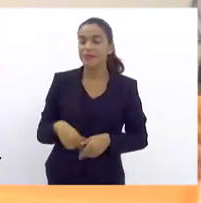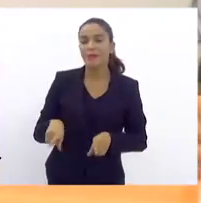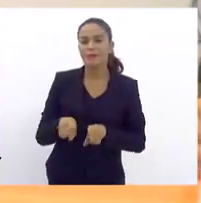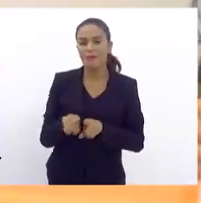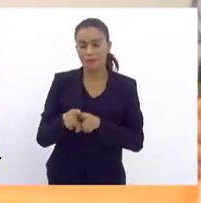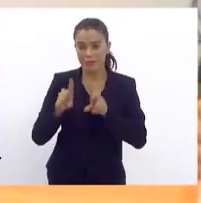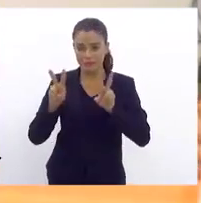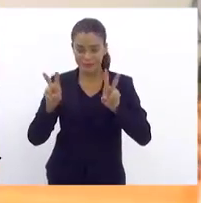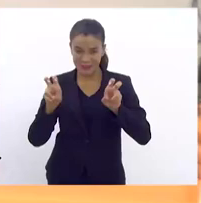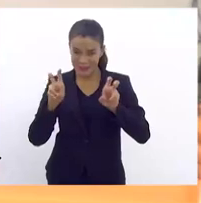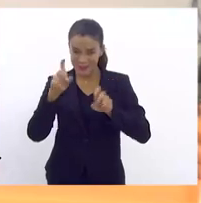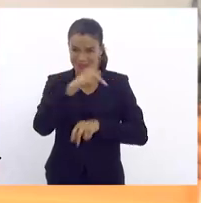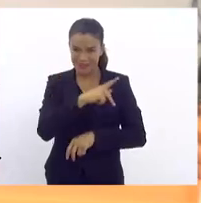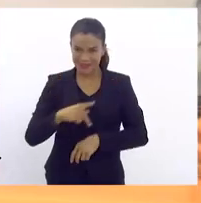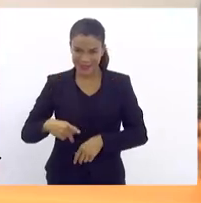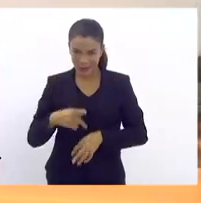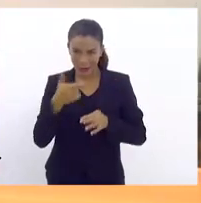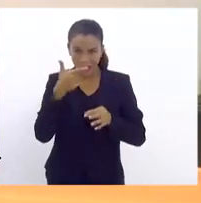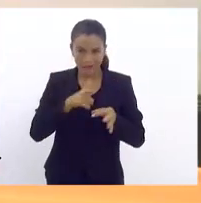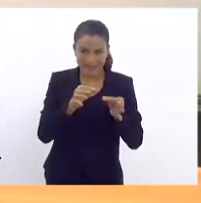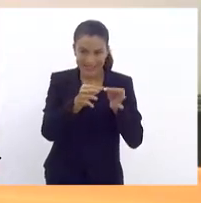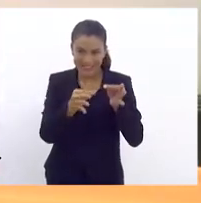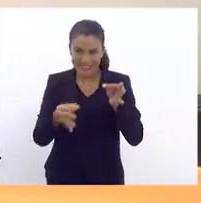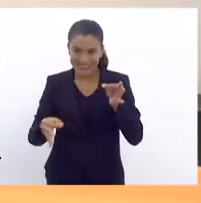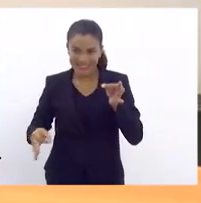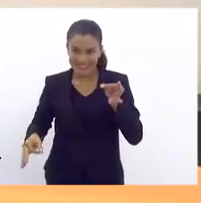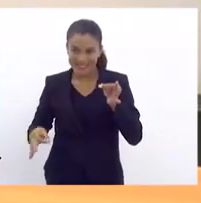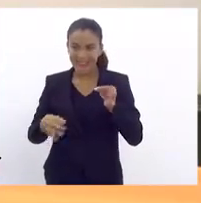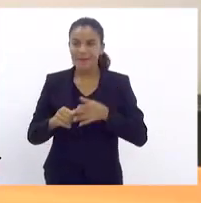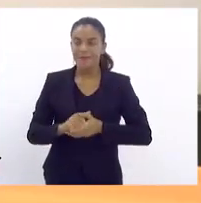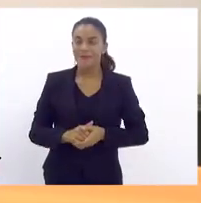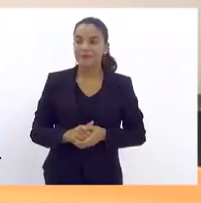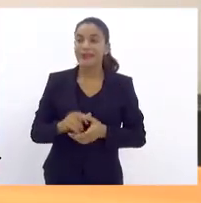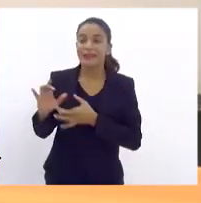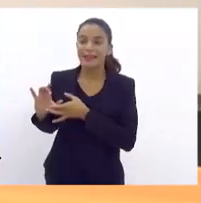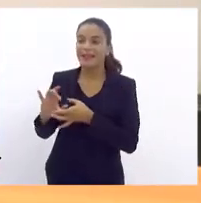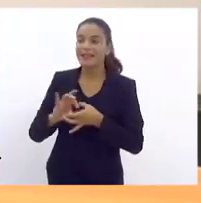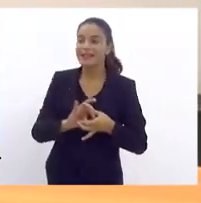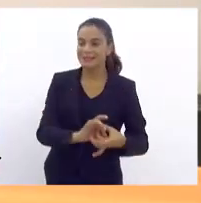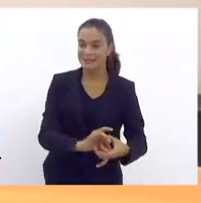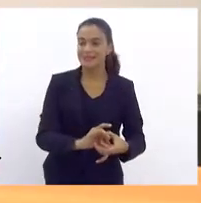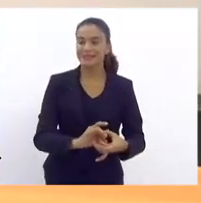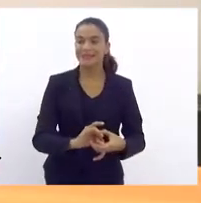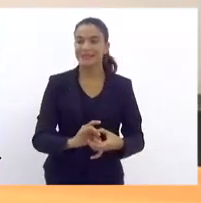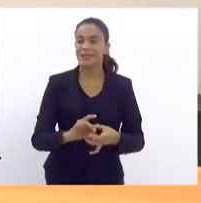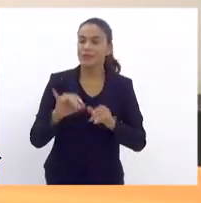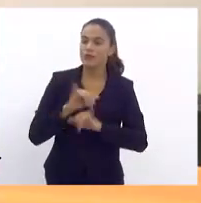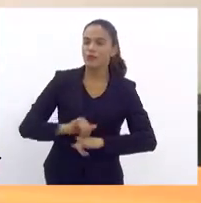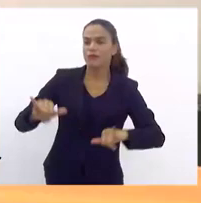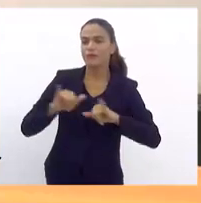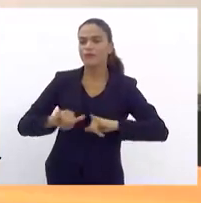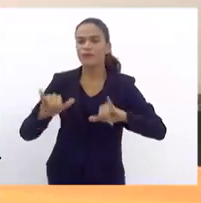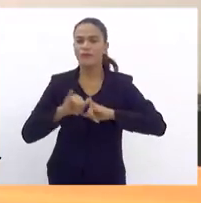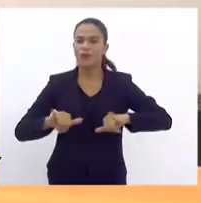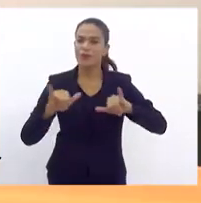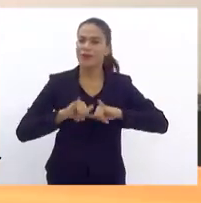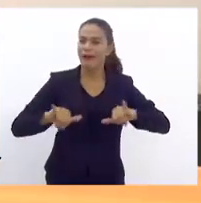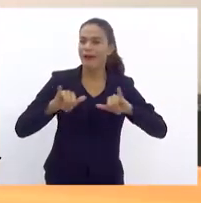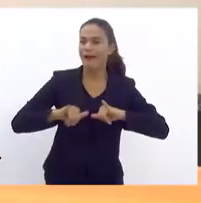sua presidência me permite estender um pouquinho nesse sentido de divulgarmos